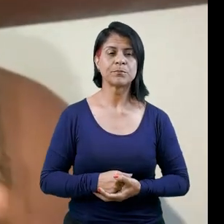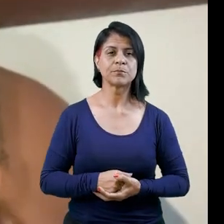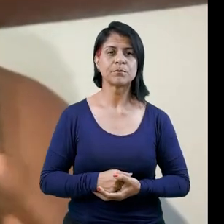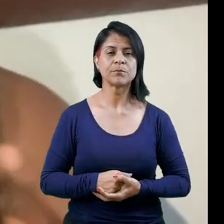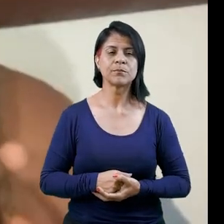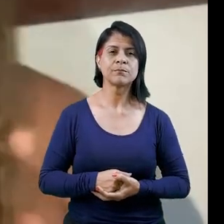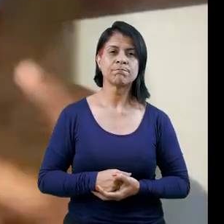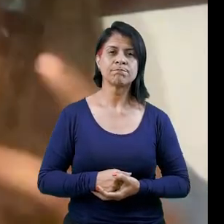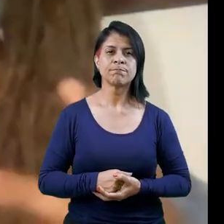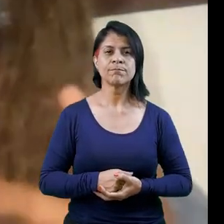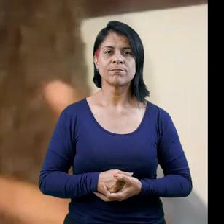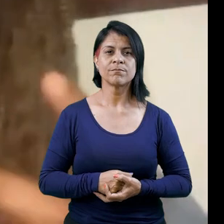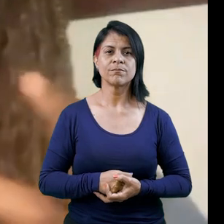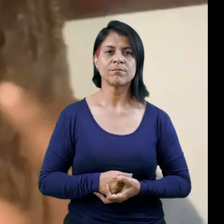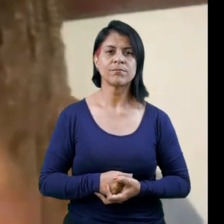de,